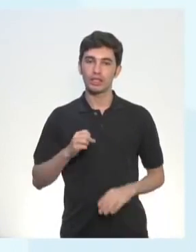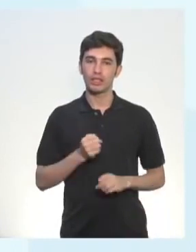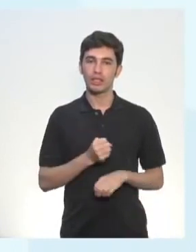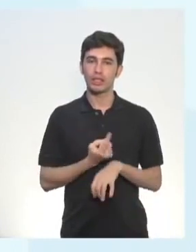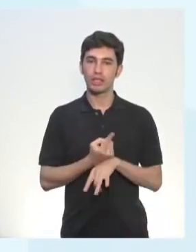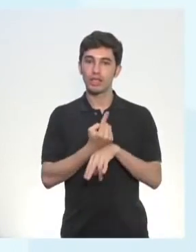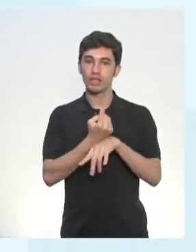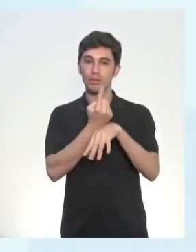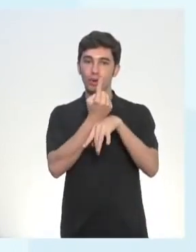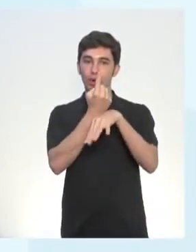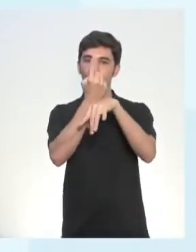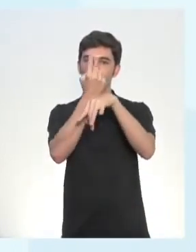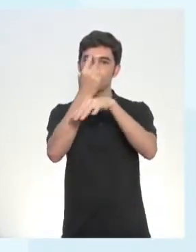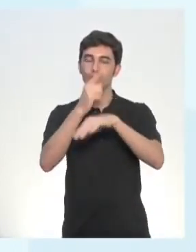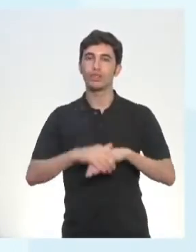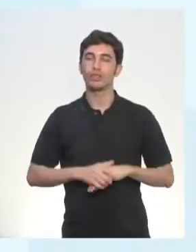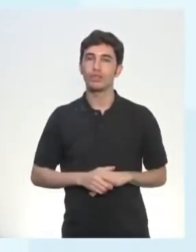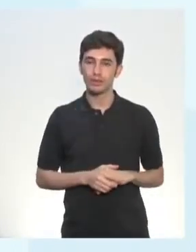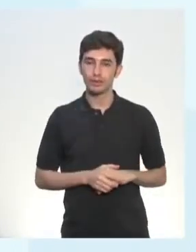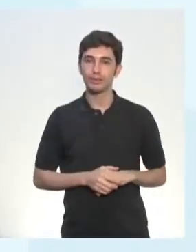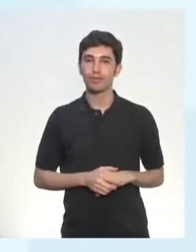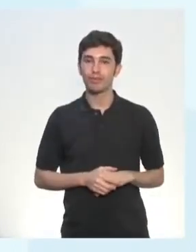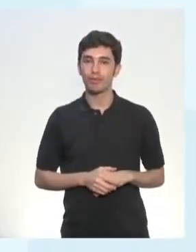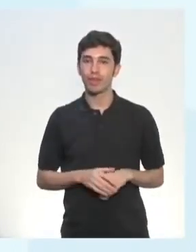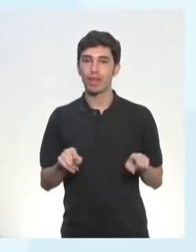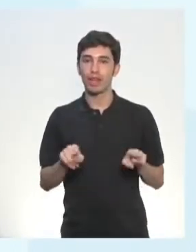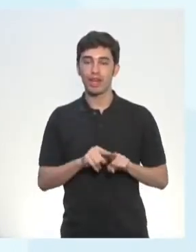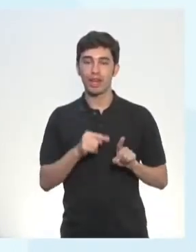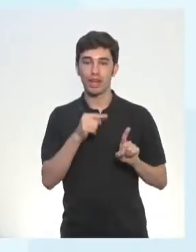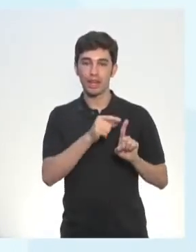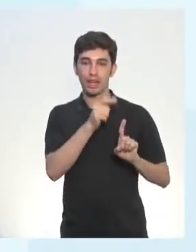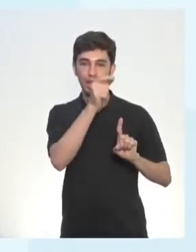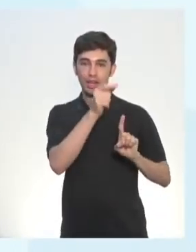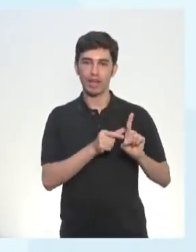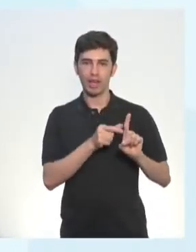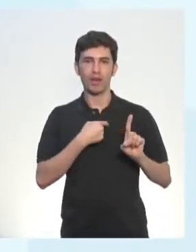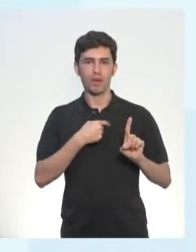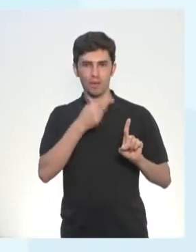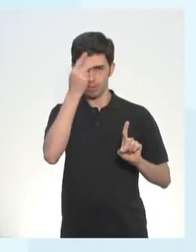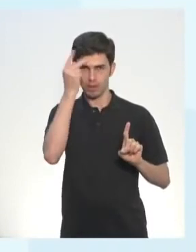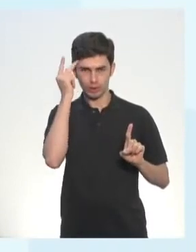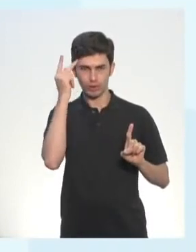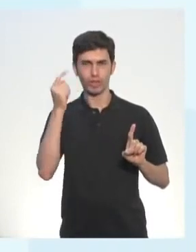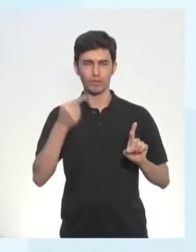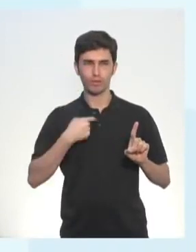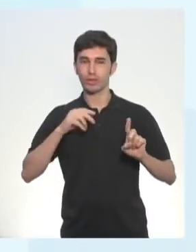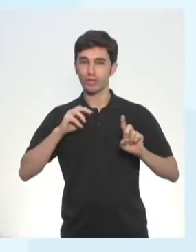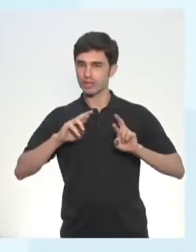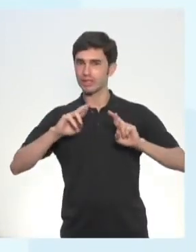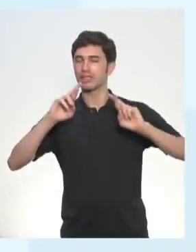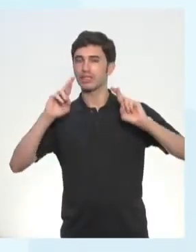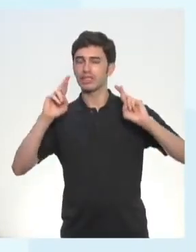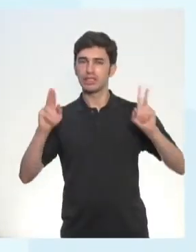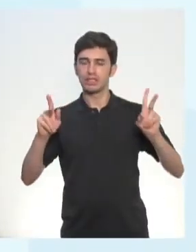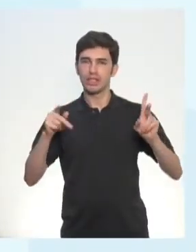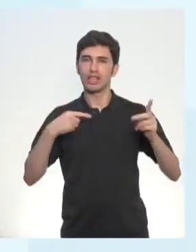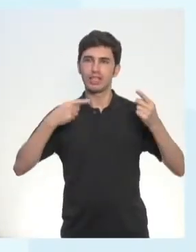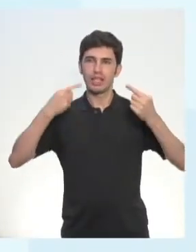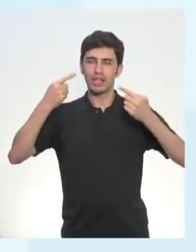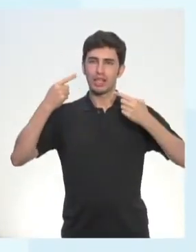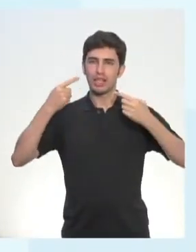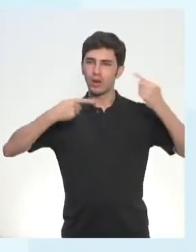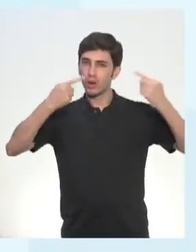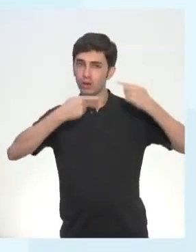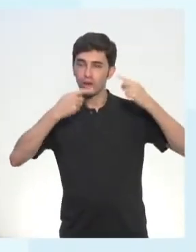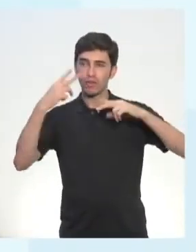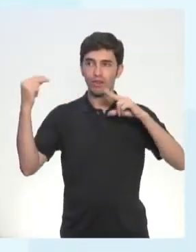very controversial figure O Musk é uma figura muito controversa in the world of business and technology. no mundo